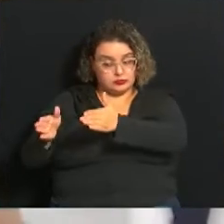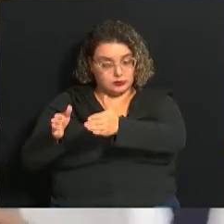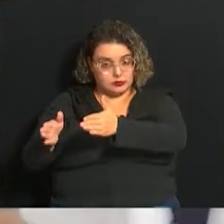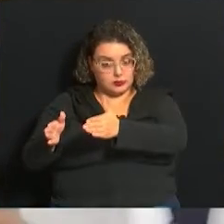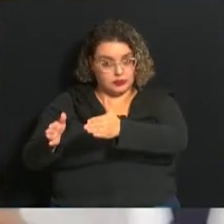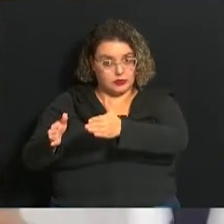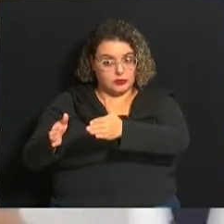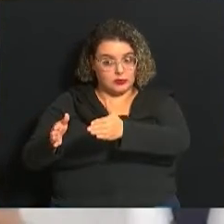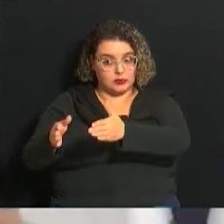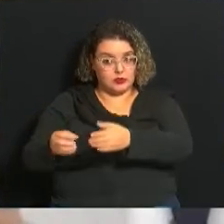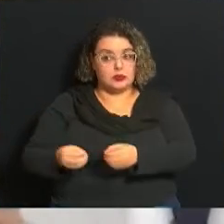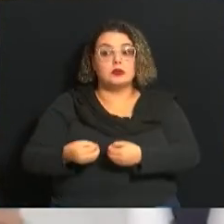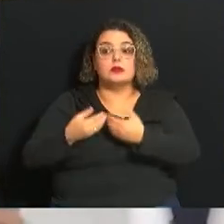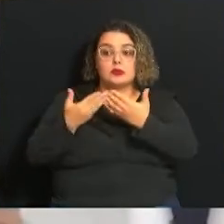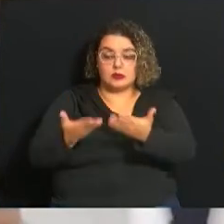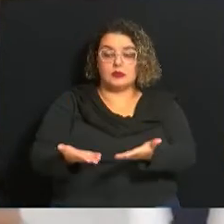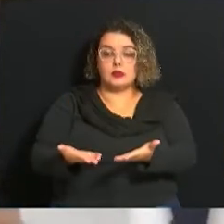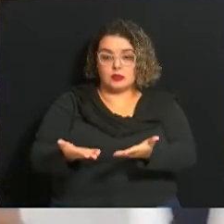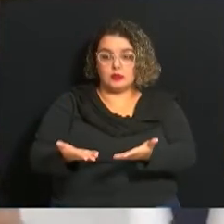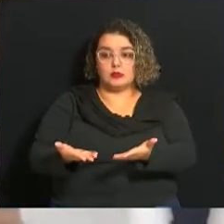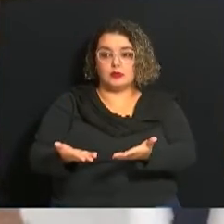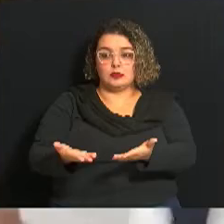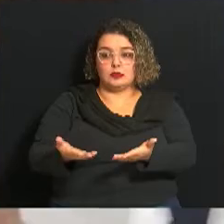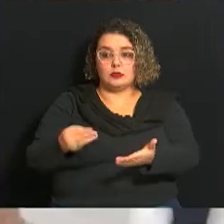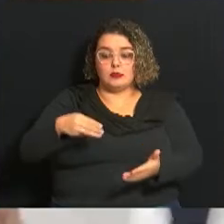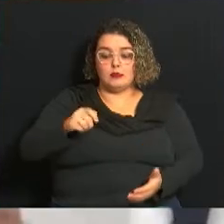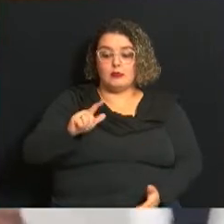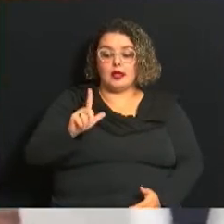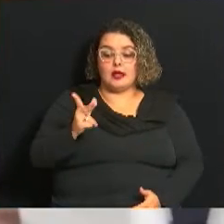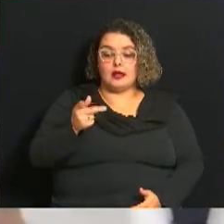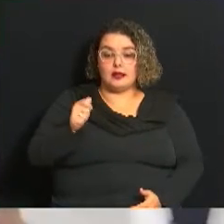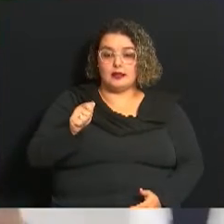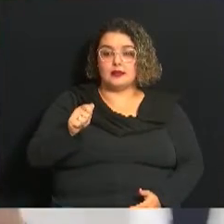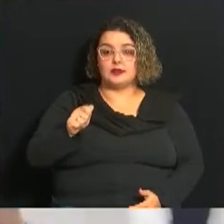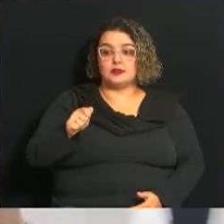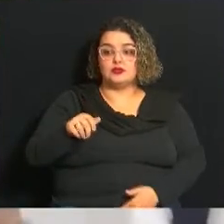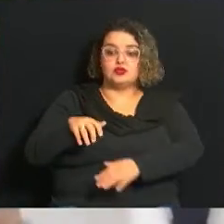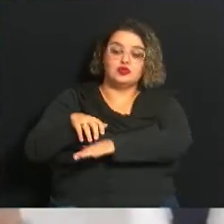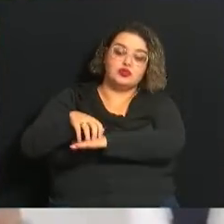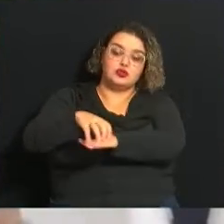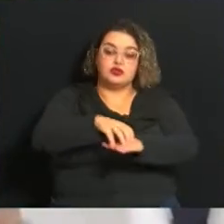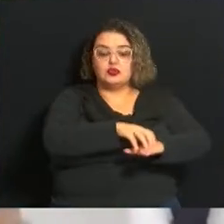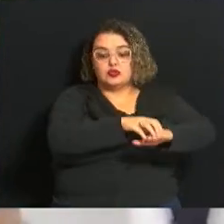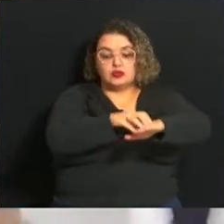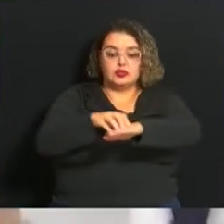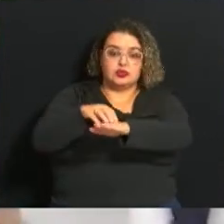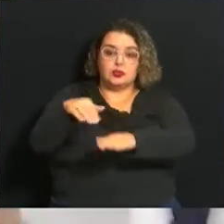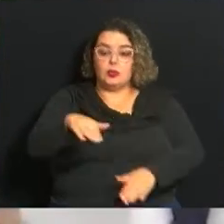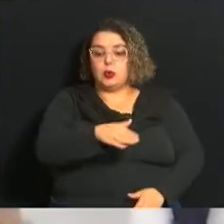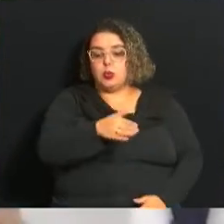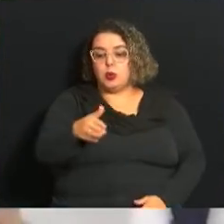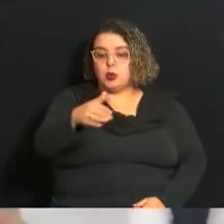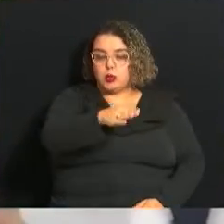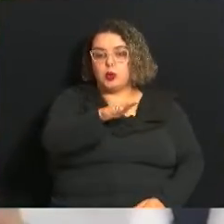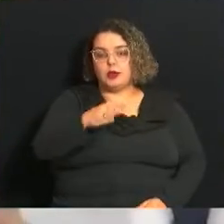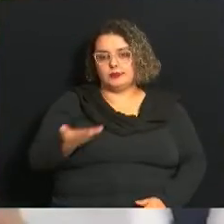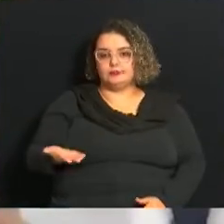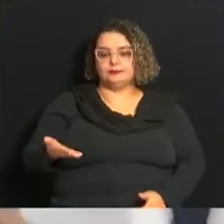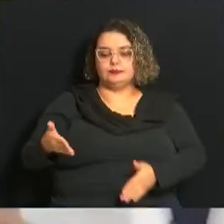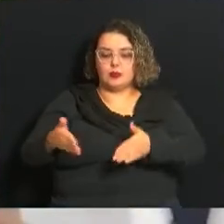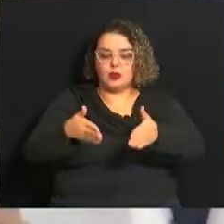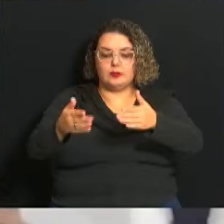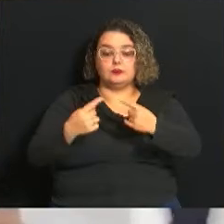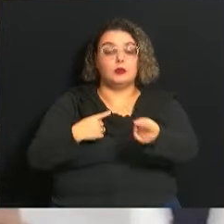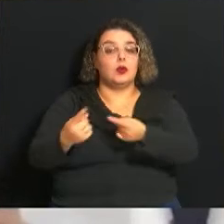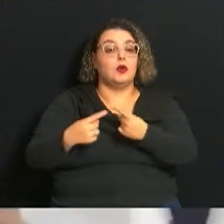apresentar sugestões também da malha de linhas, porque hoje nós temos uma malha de linhas que atende a população. Com os corredores